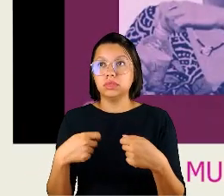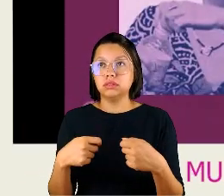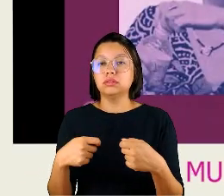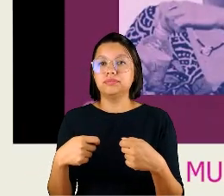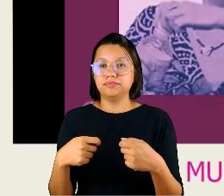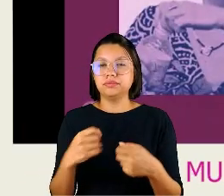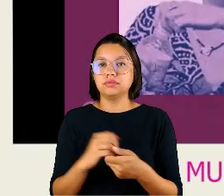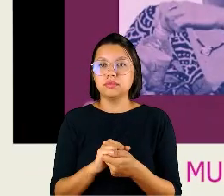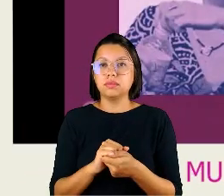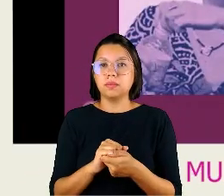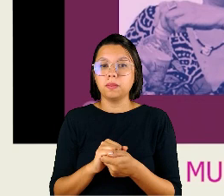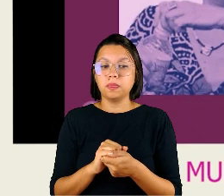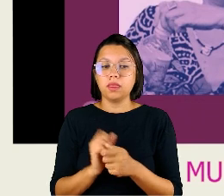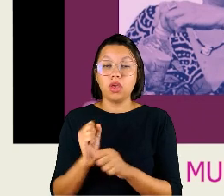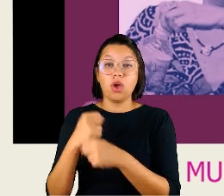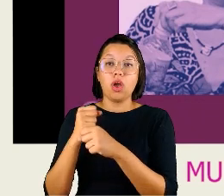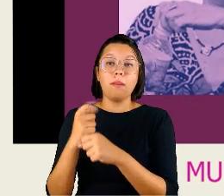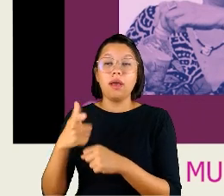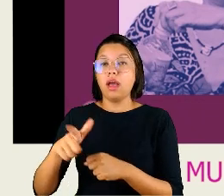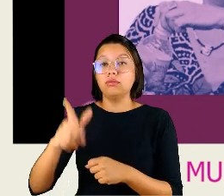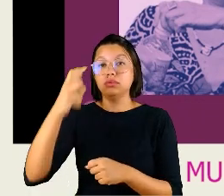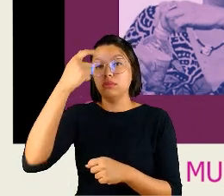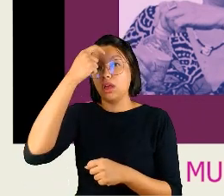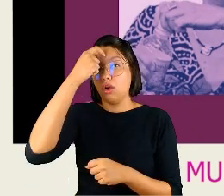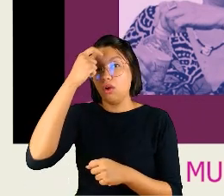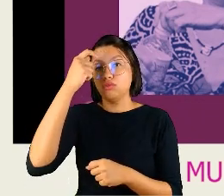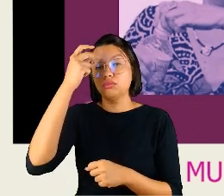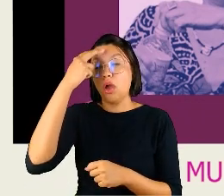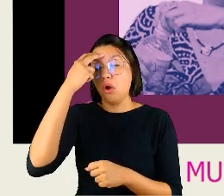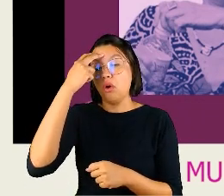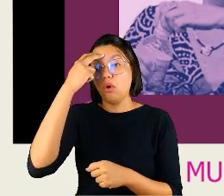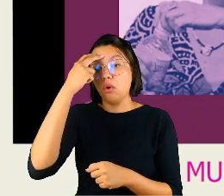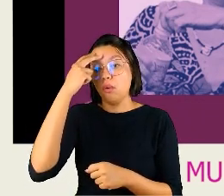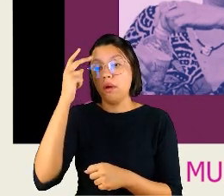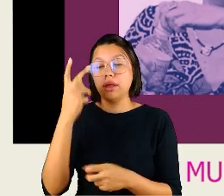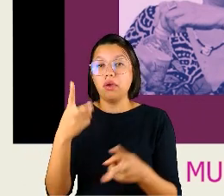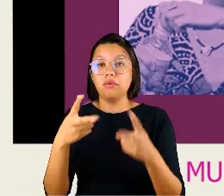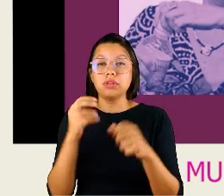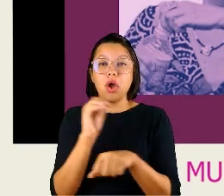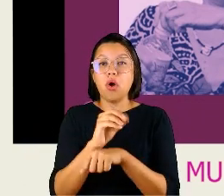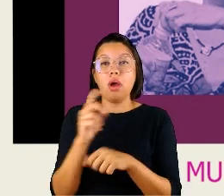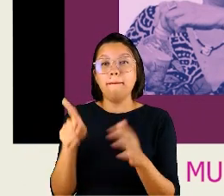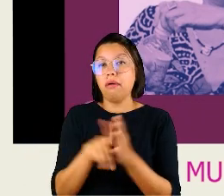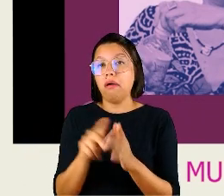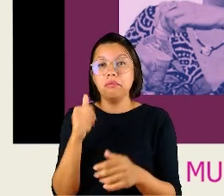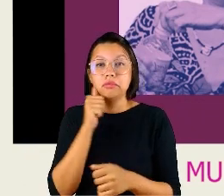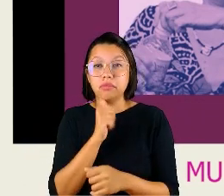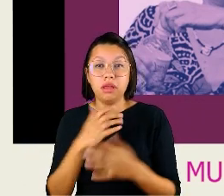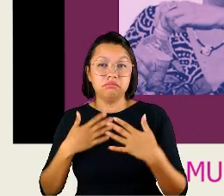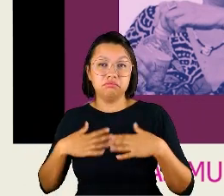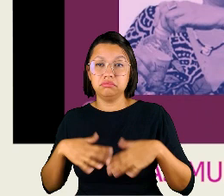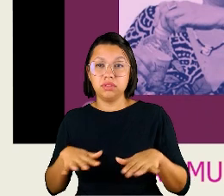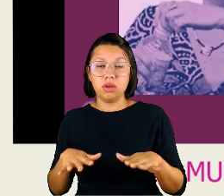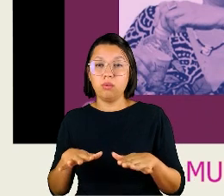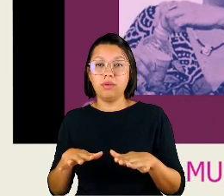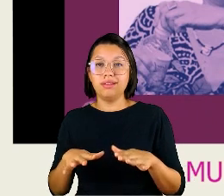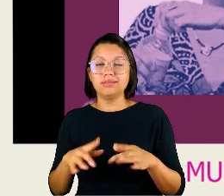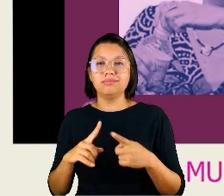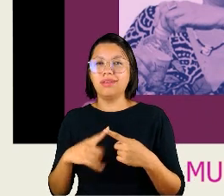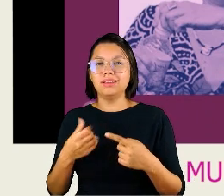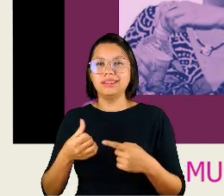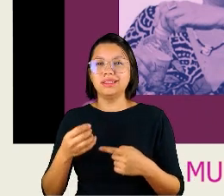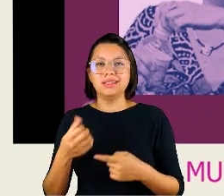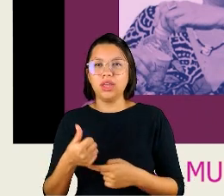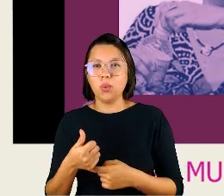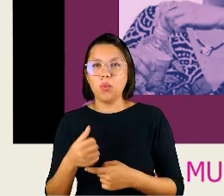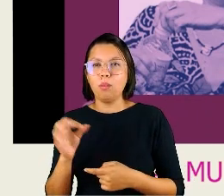desconstruído, para que a gente não tenha uma cultura que considere que cuidar é coisa de mulher e que isso é tranquilo, sendo que elas têm 61 horas